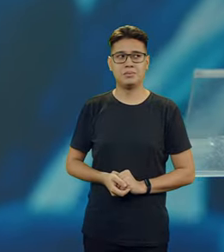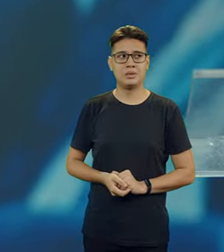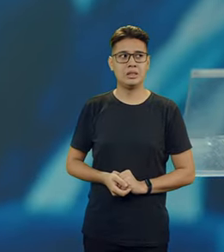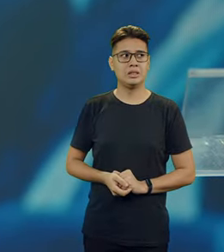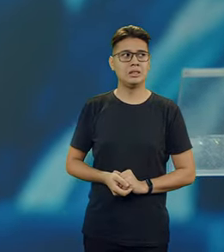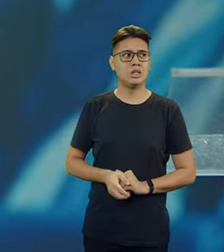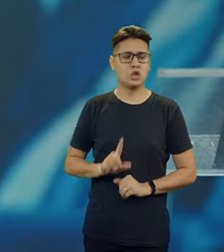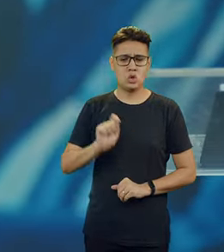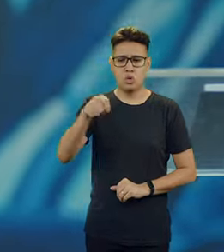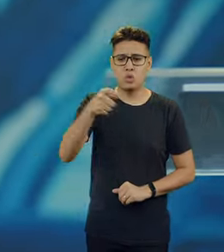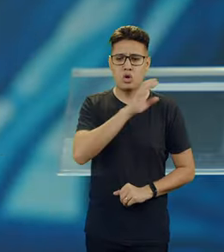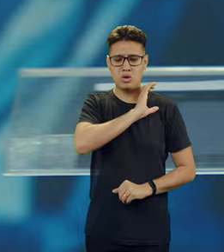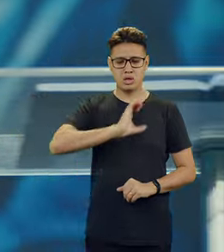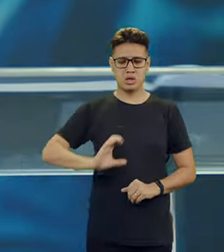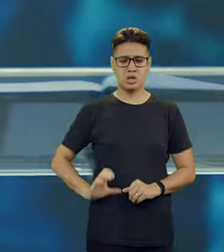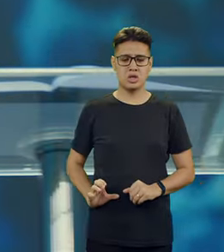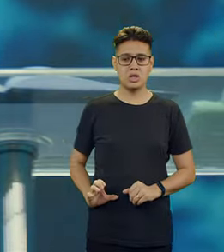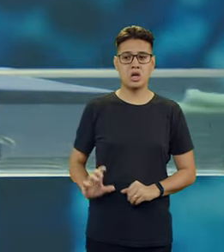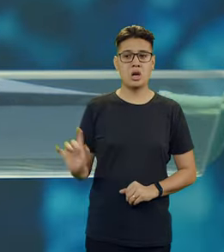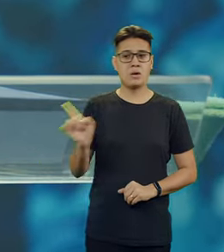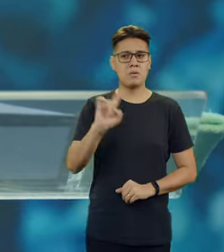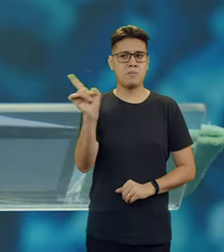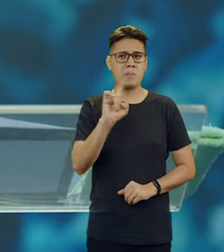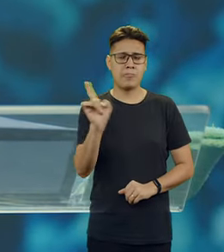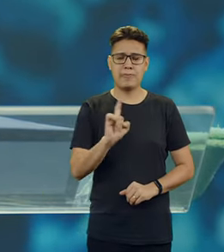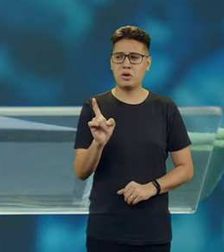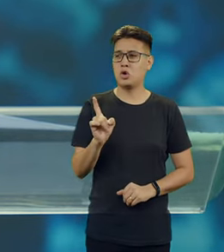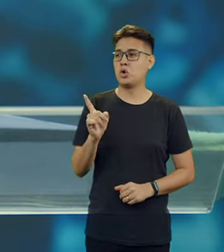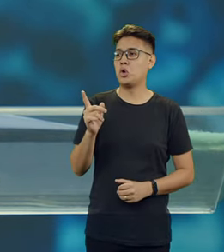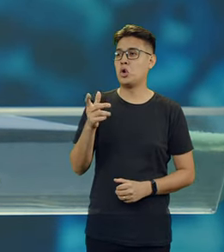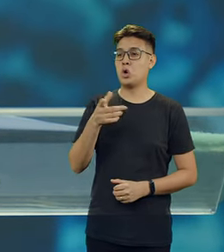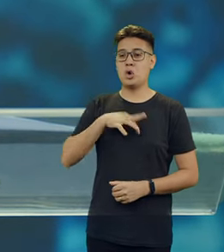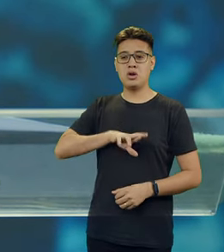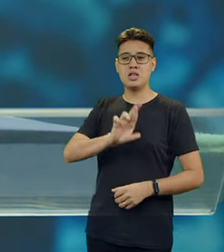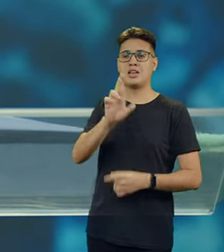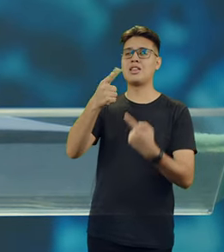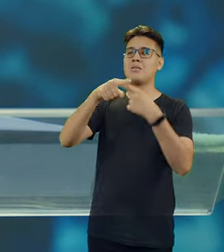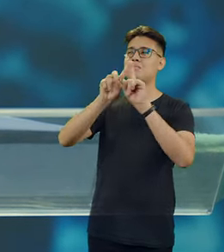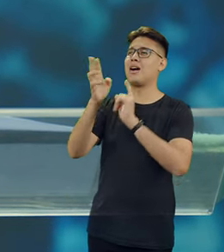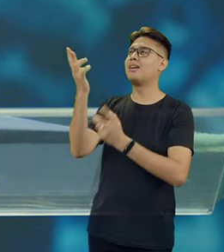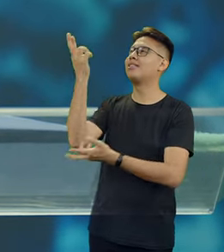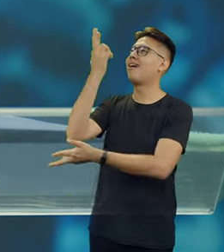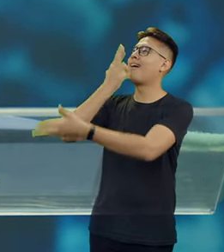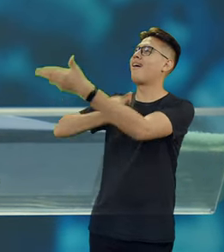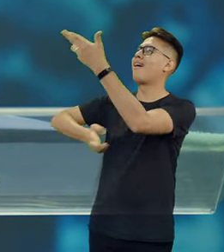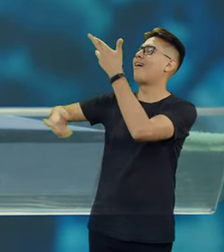religiosidade. Cristianismo é relacionamento com Deus.